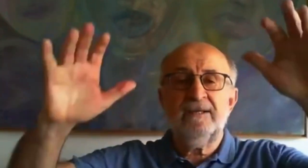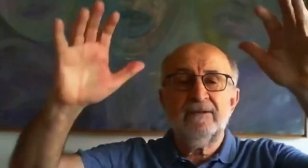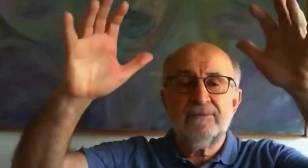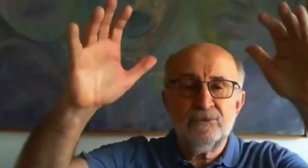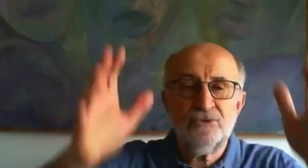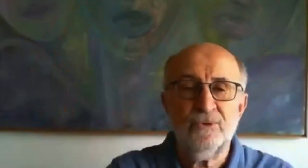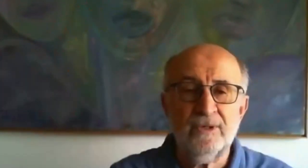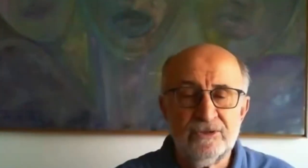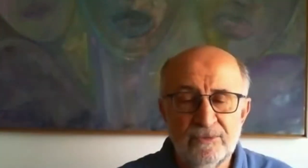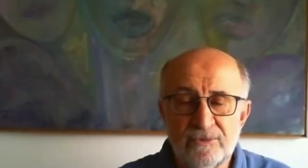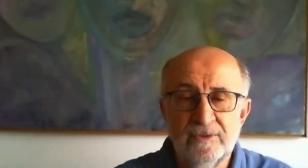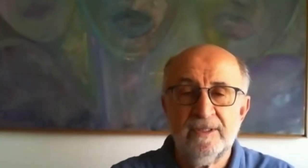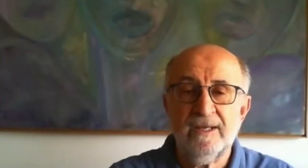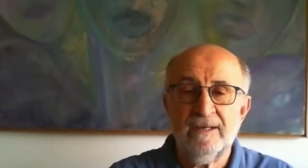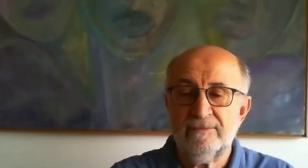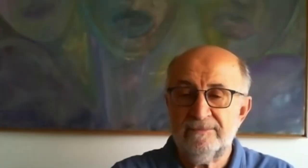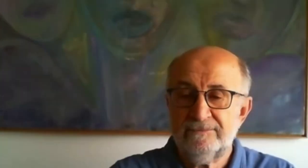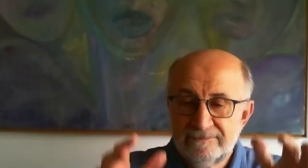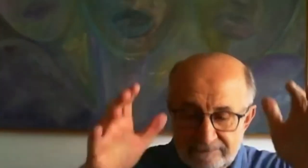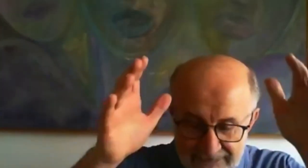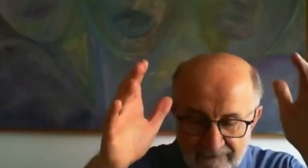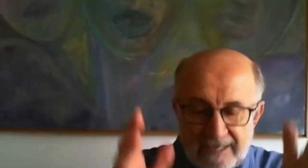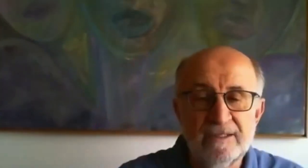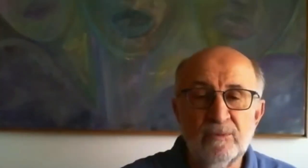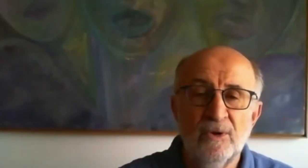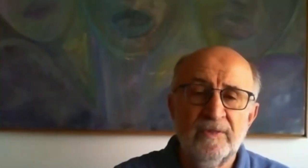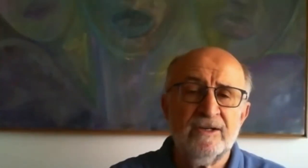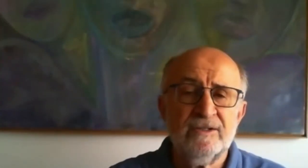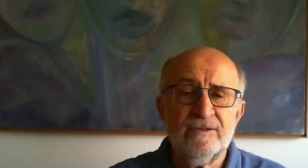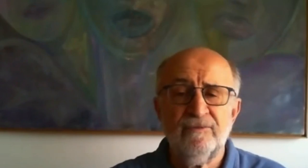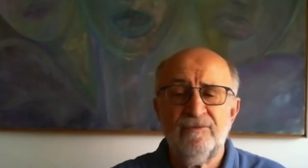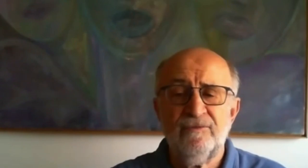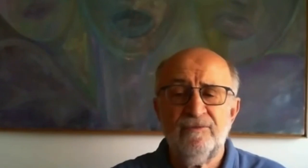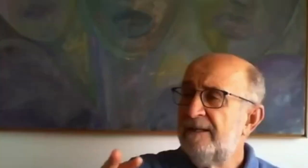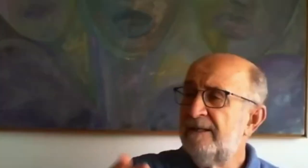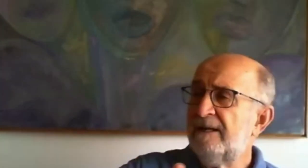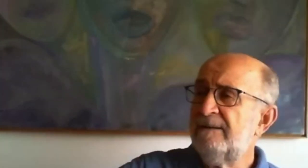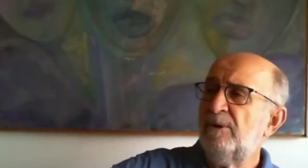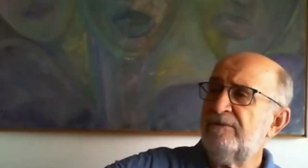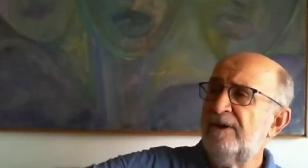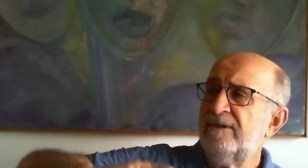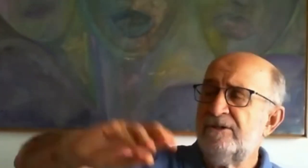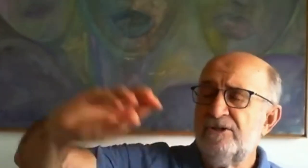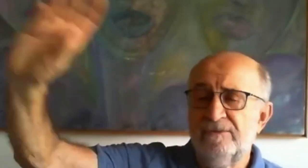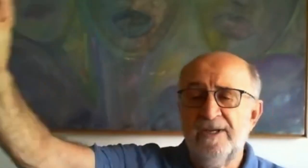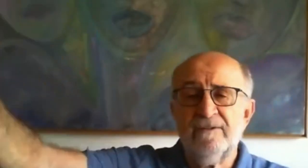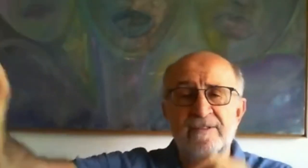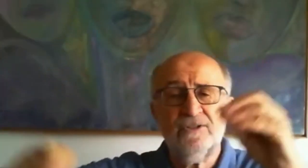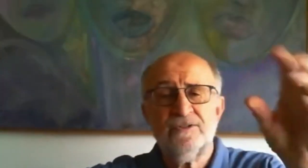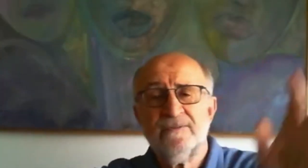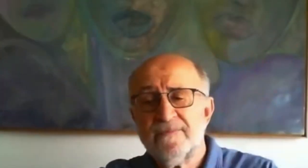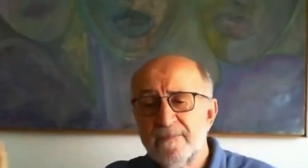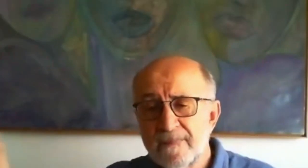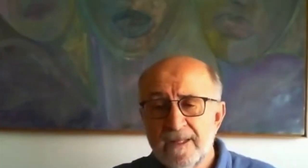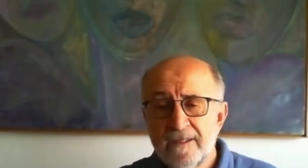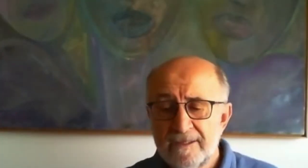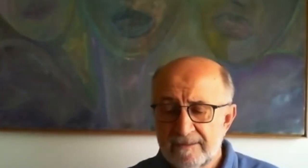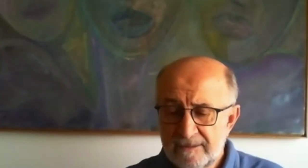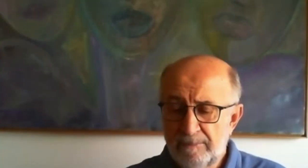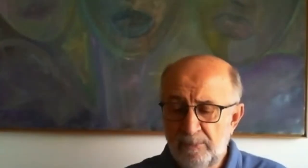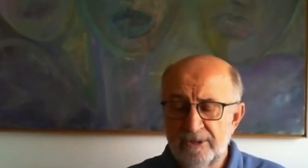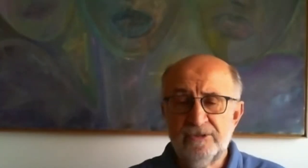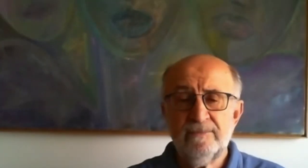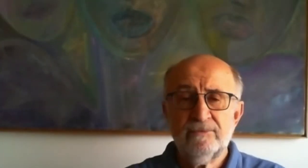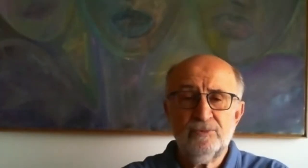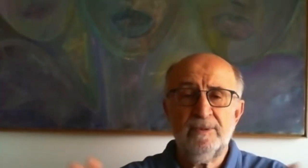que que os senhores consideram como a data do contágio de fato? E aí pode fazer as diversas.